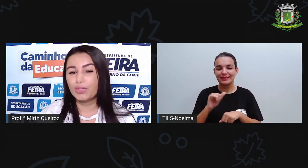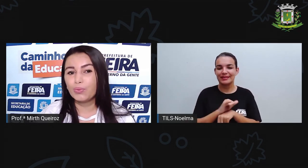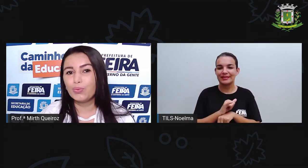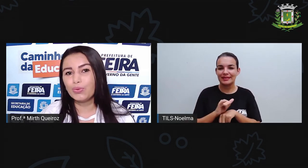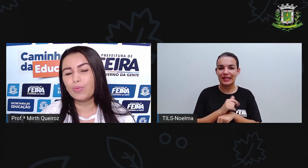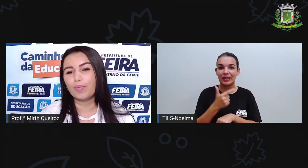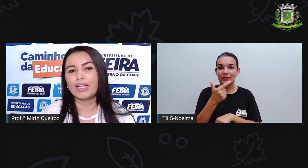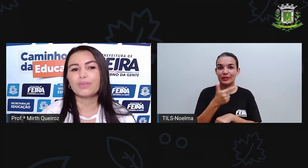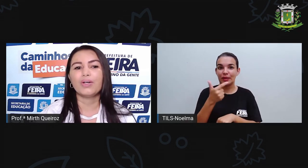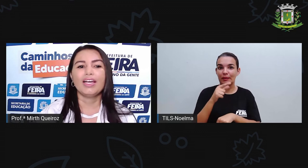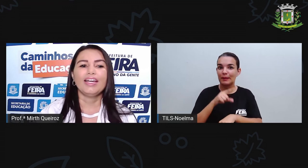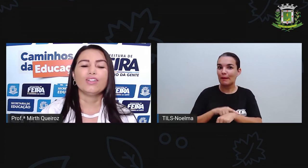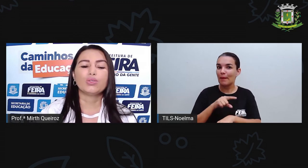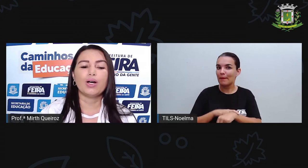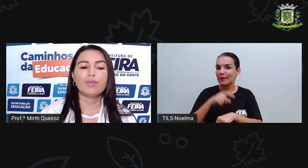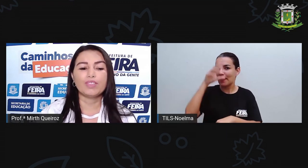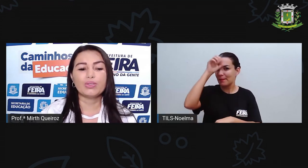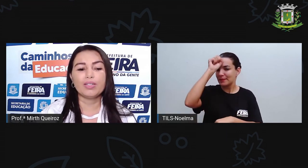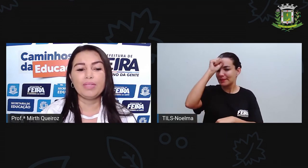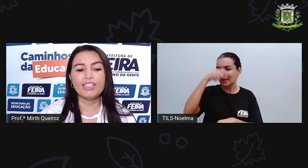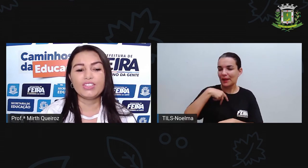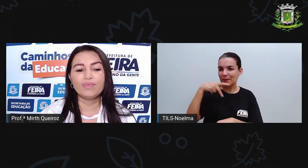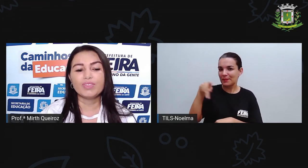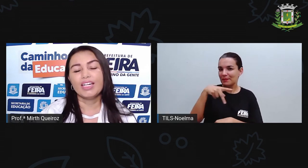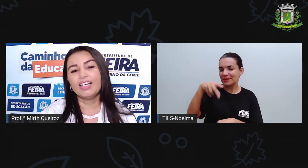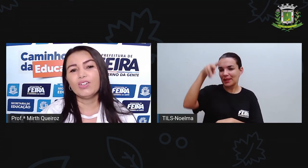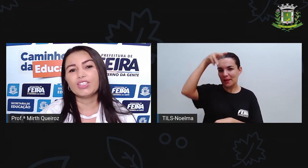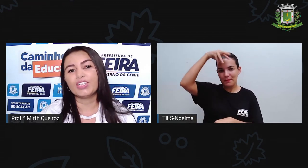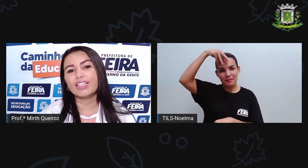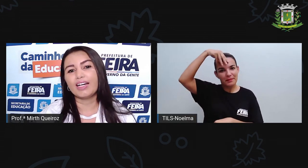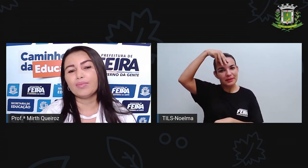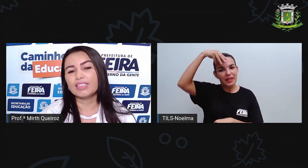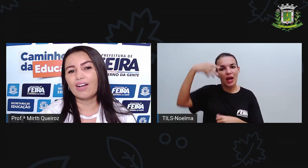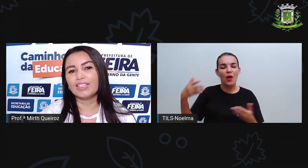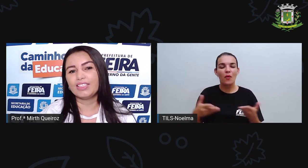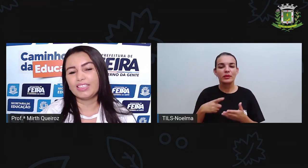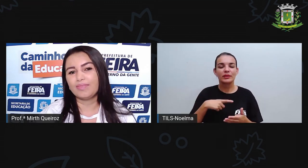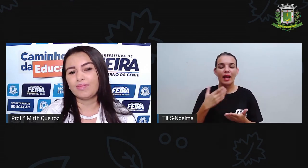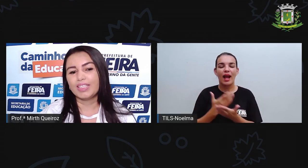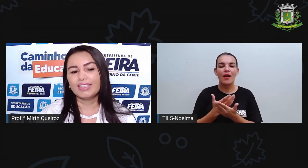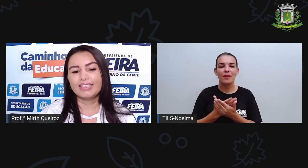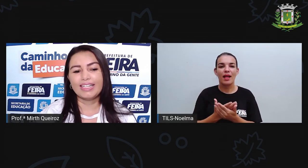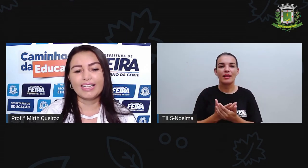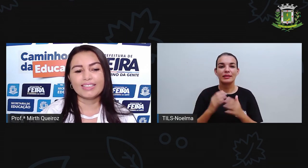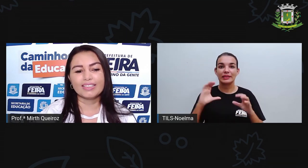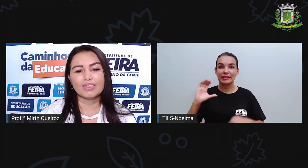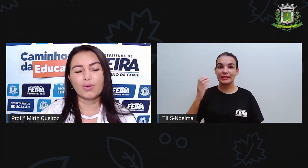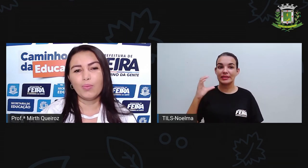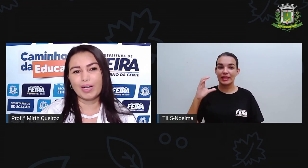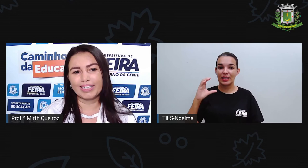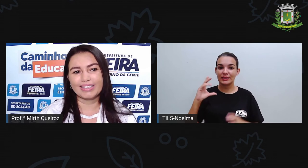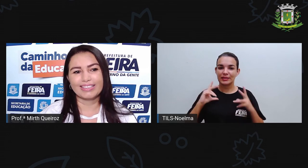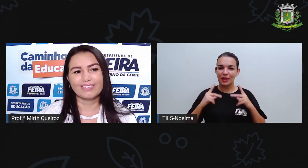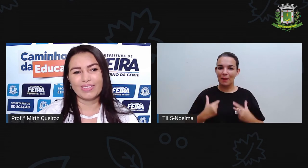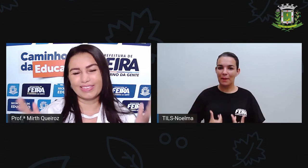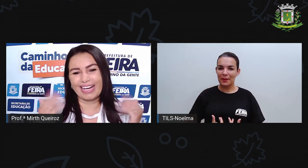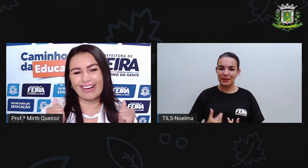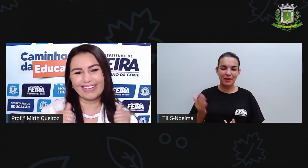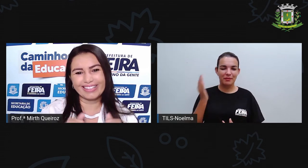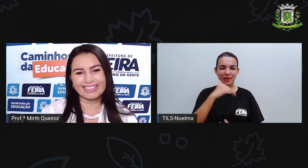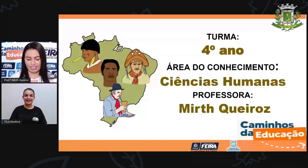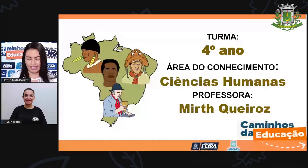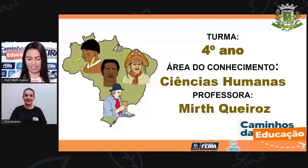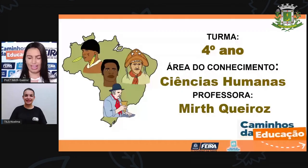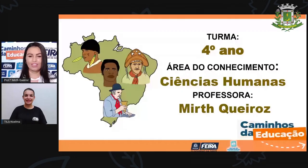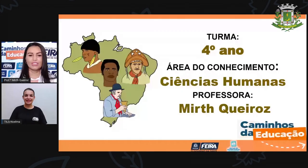nosso segundo momento. Eu sou a professora Mirti e hoje nós teremos aula de ciências humanas. Vamos à